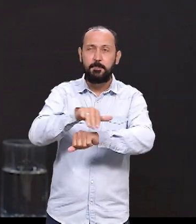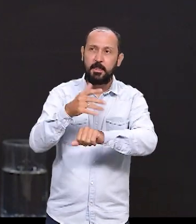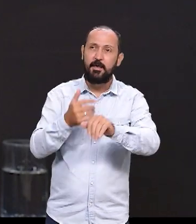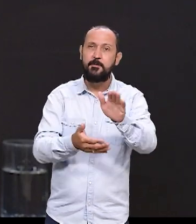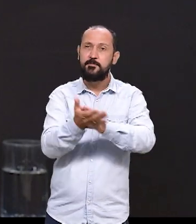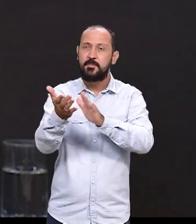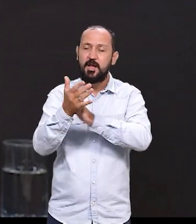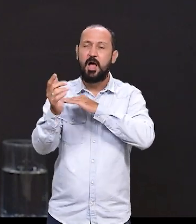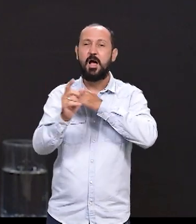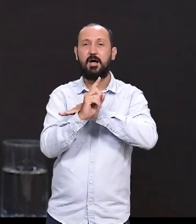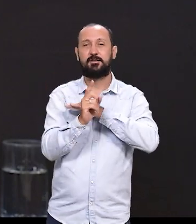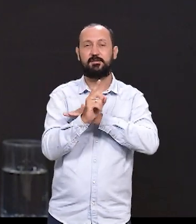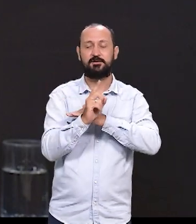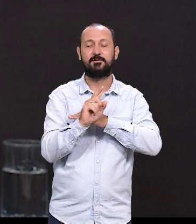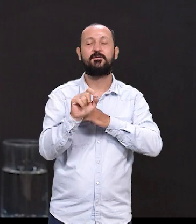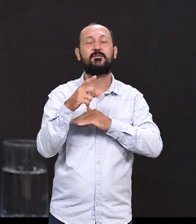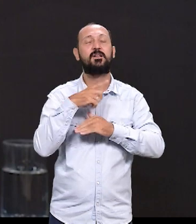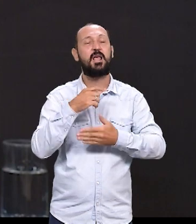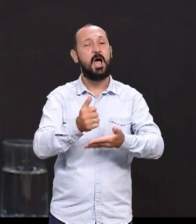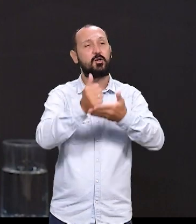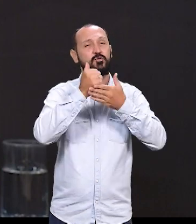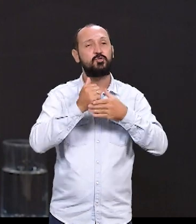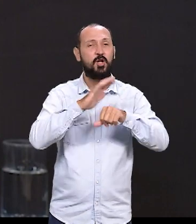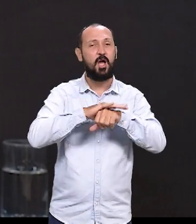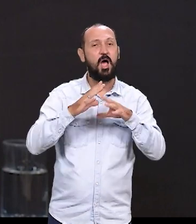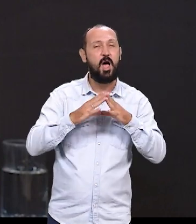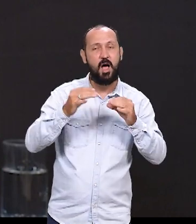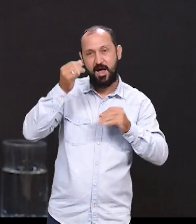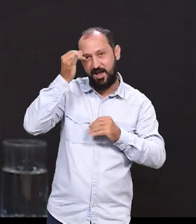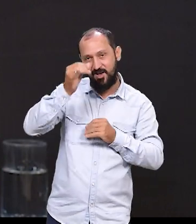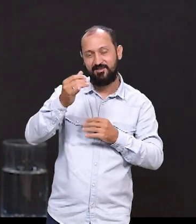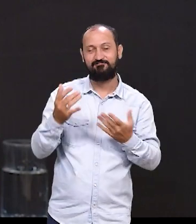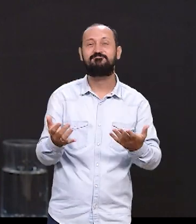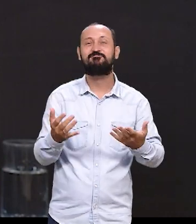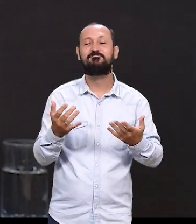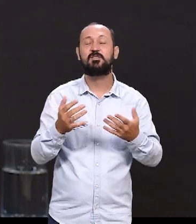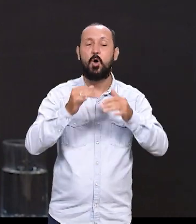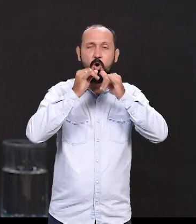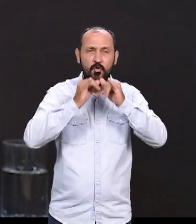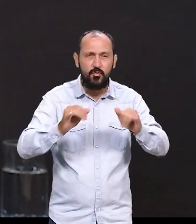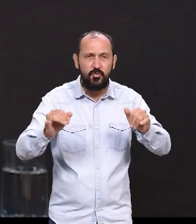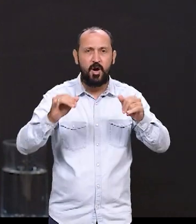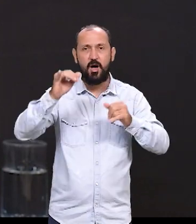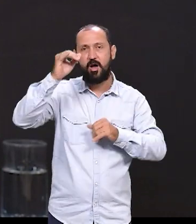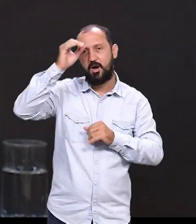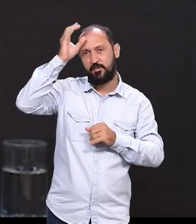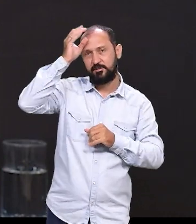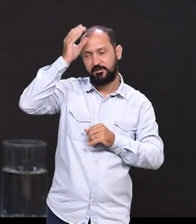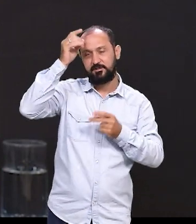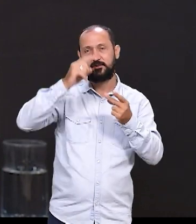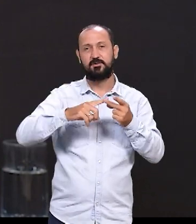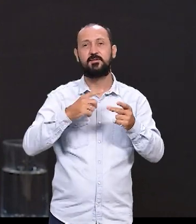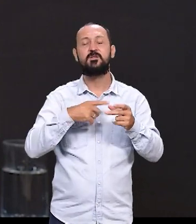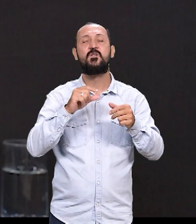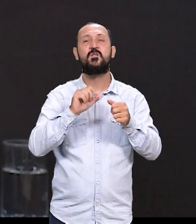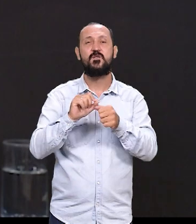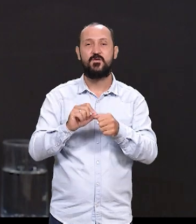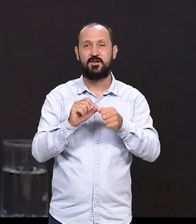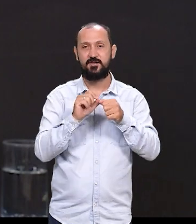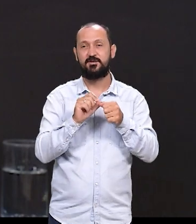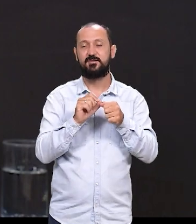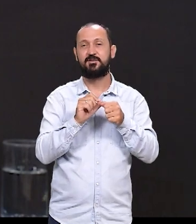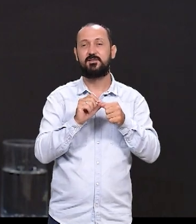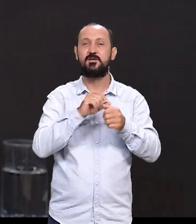estiver na estrada fazendo atendimento mais pessoas terão a sua prevenção garantida então além de informar além de